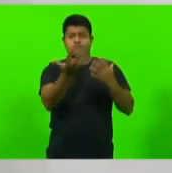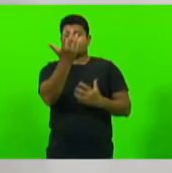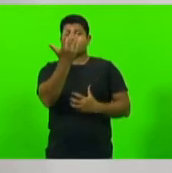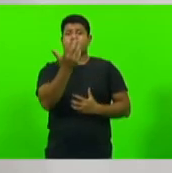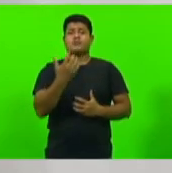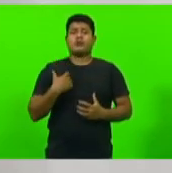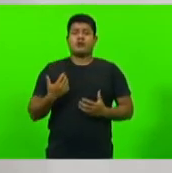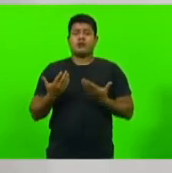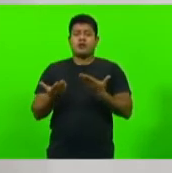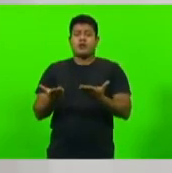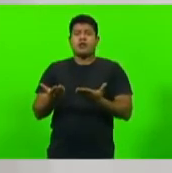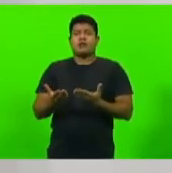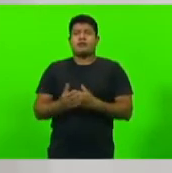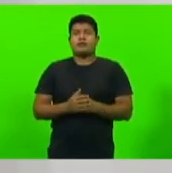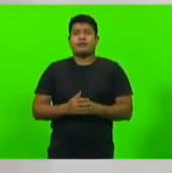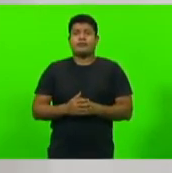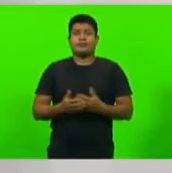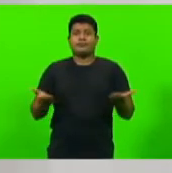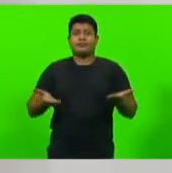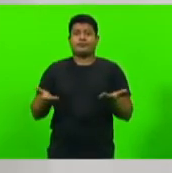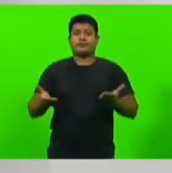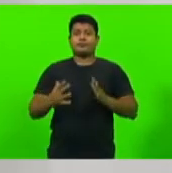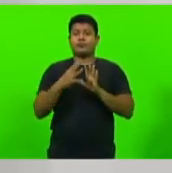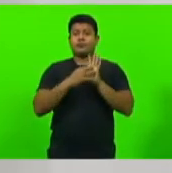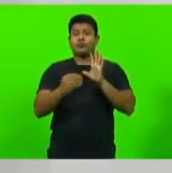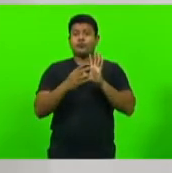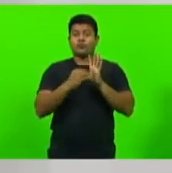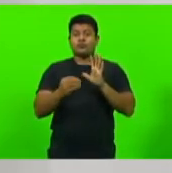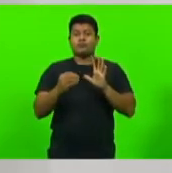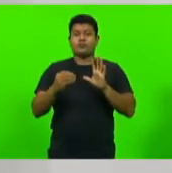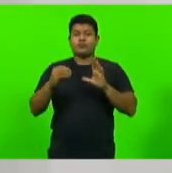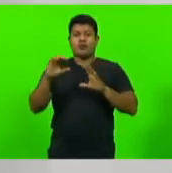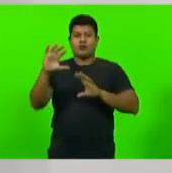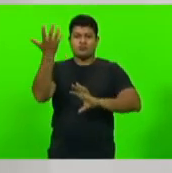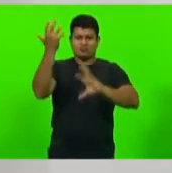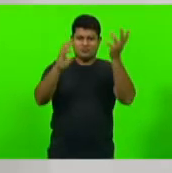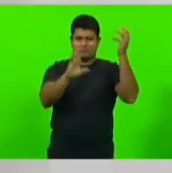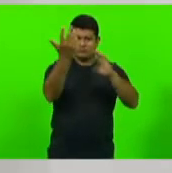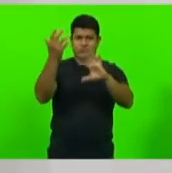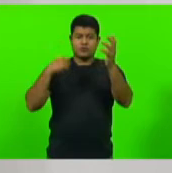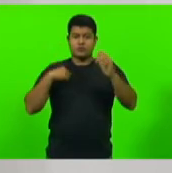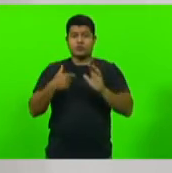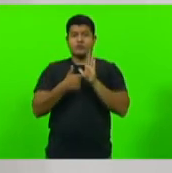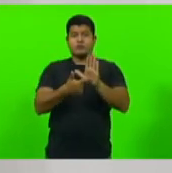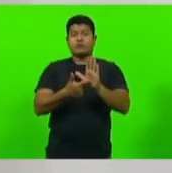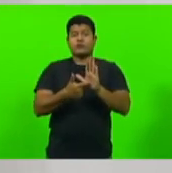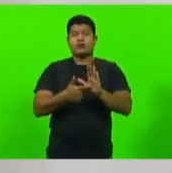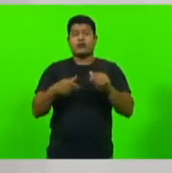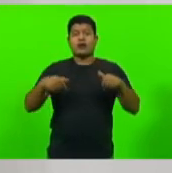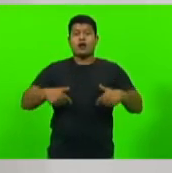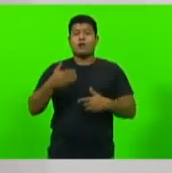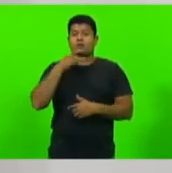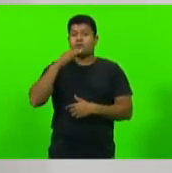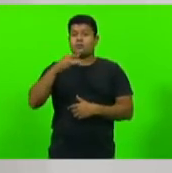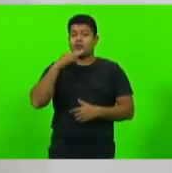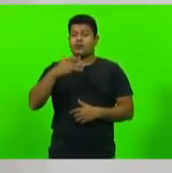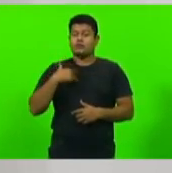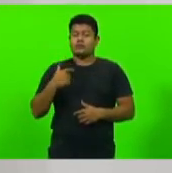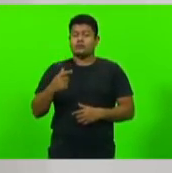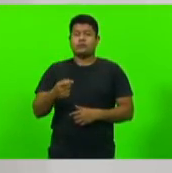O modelo meteorológico desse trimestre indica que em março vamos ter um pouquinho mais de chuva, inclusive no